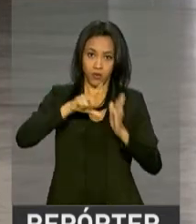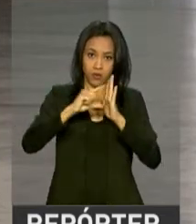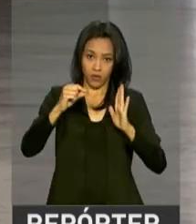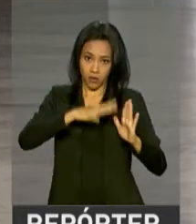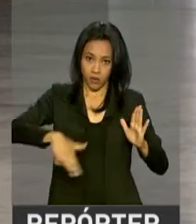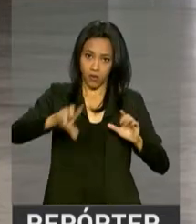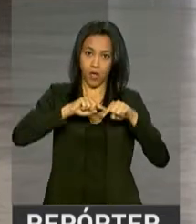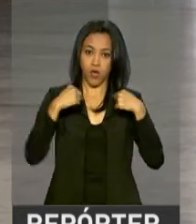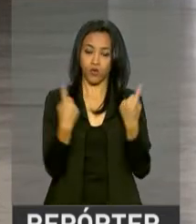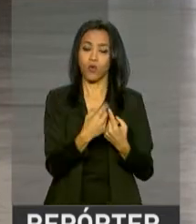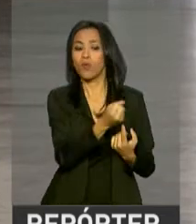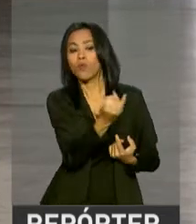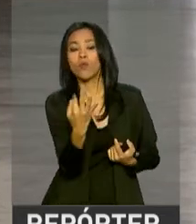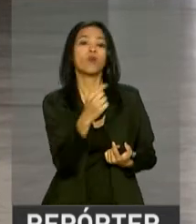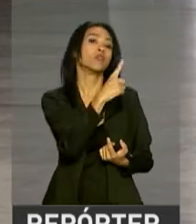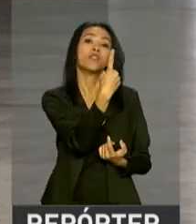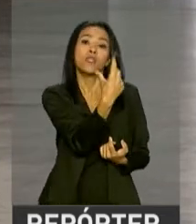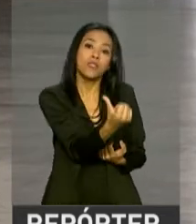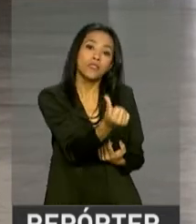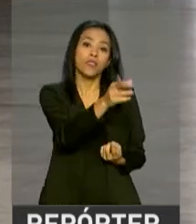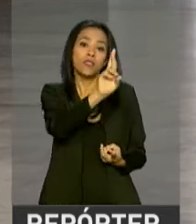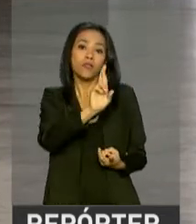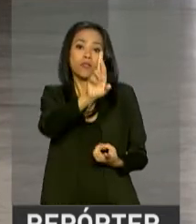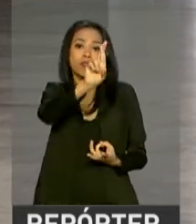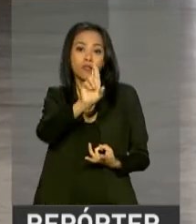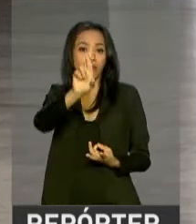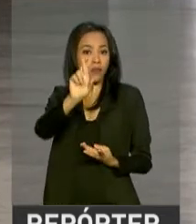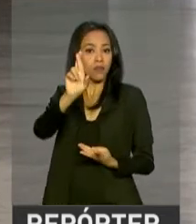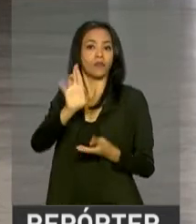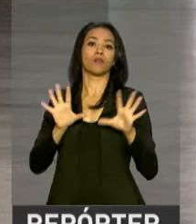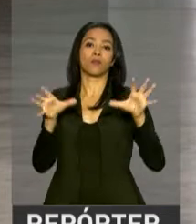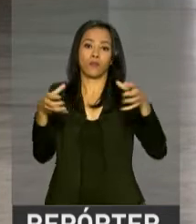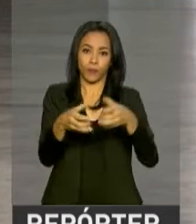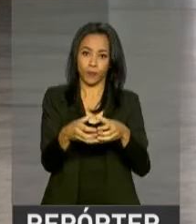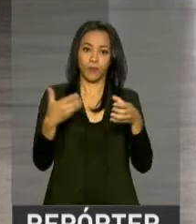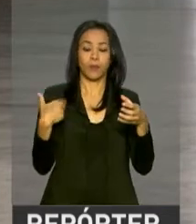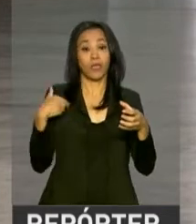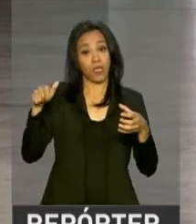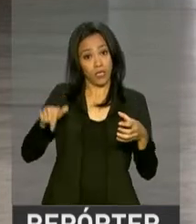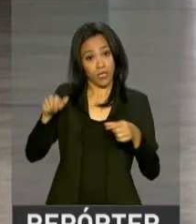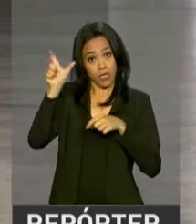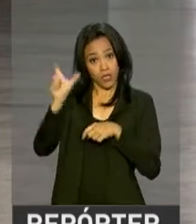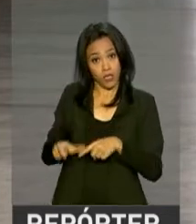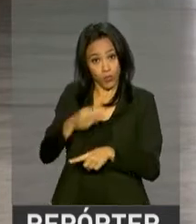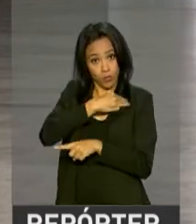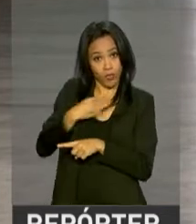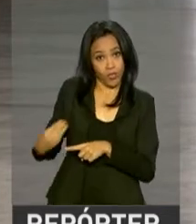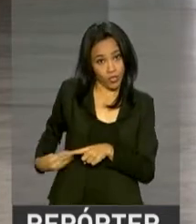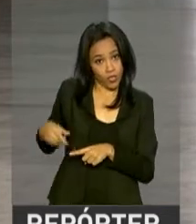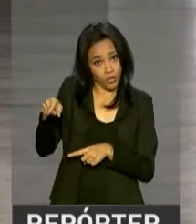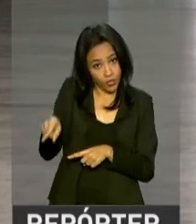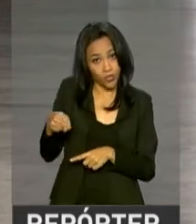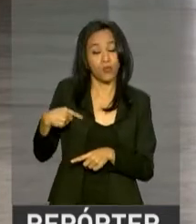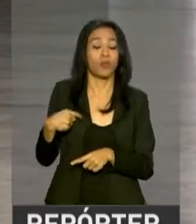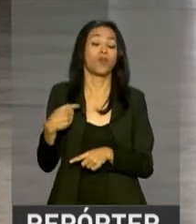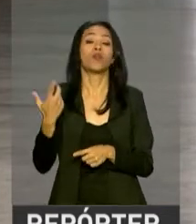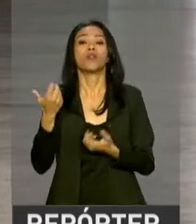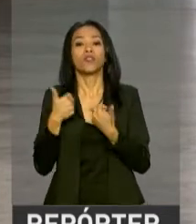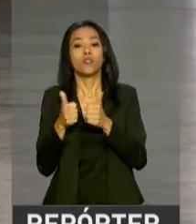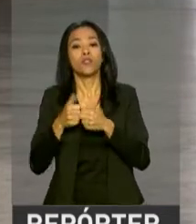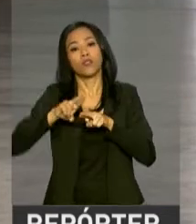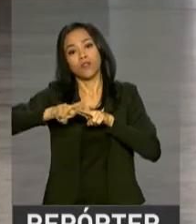16 entidades representantes dos caminhoneiros o ministro dos transportes walter casimiro